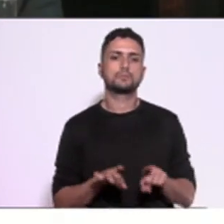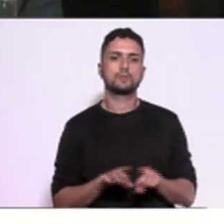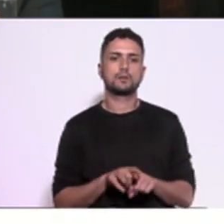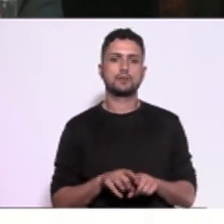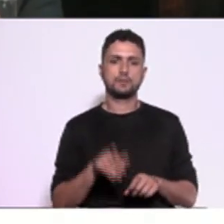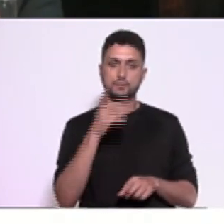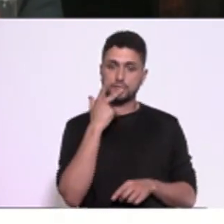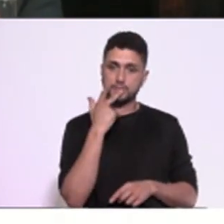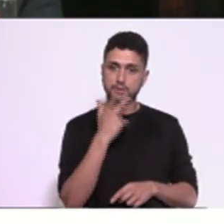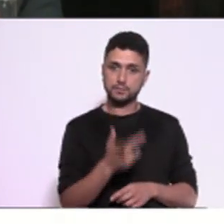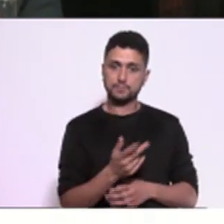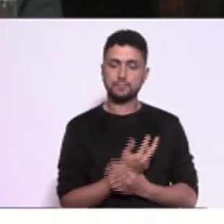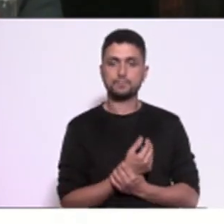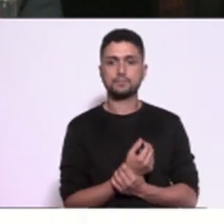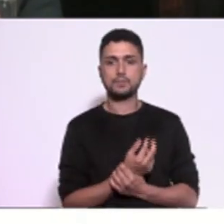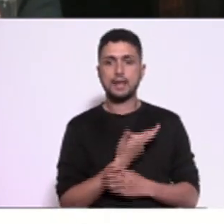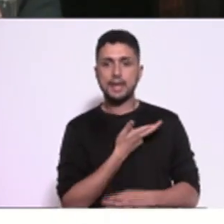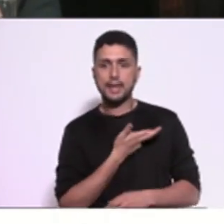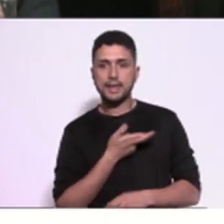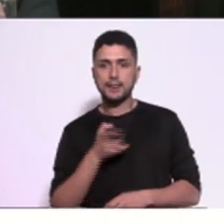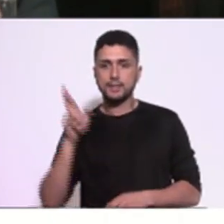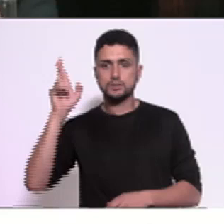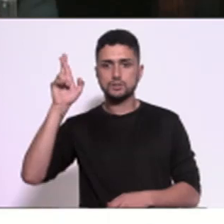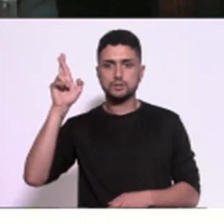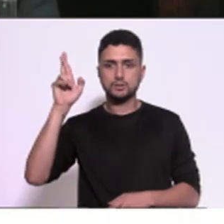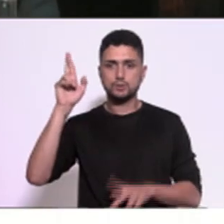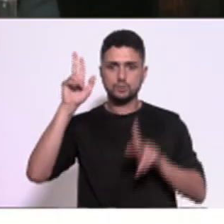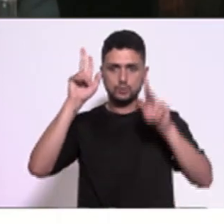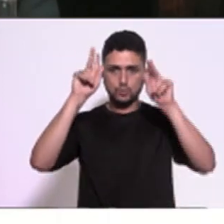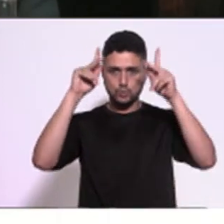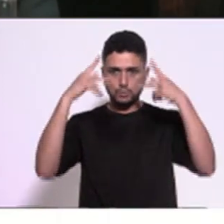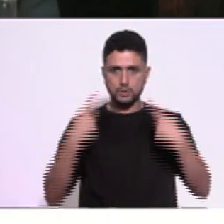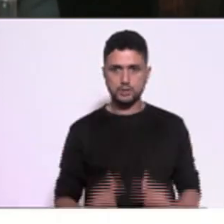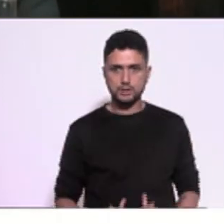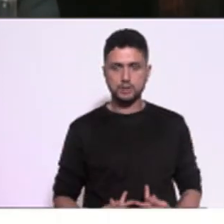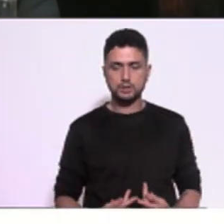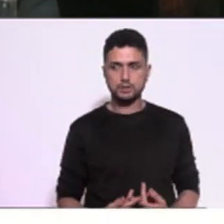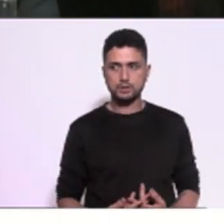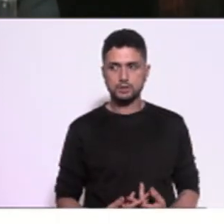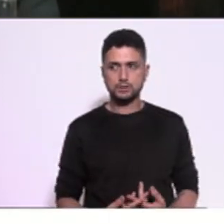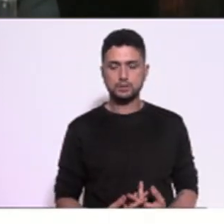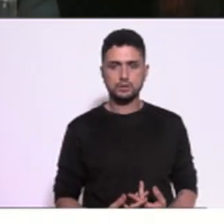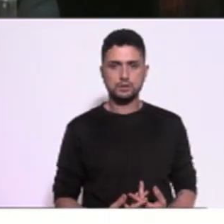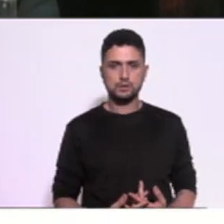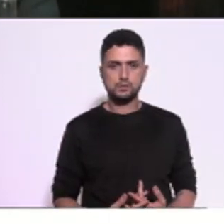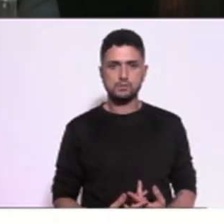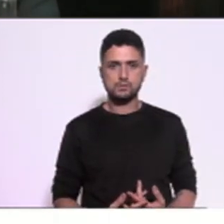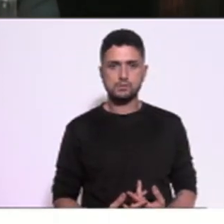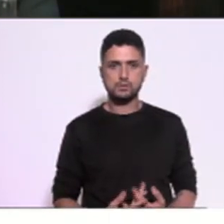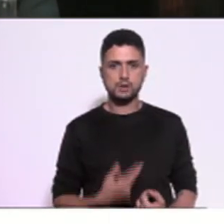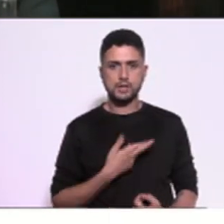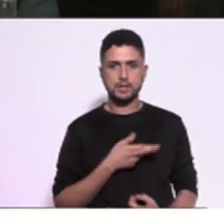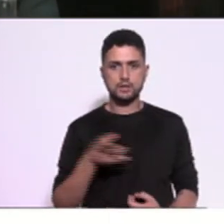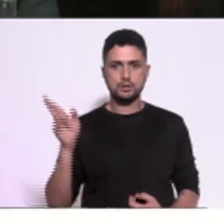que essa religião da humanidade, né, ela